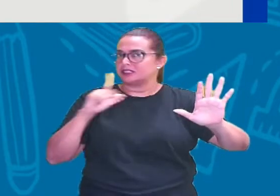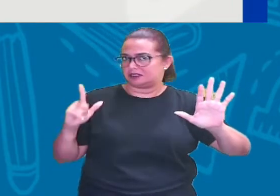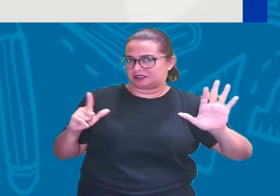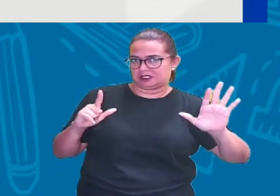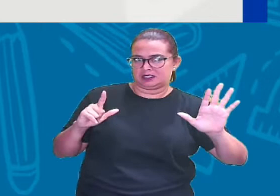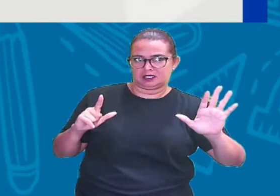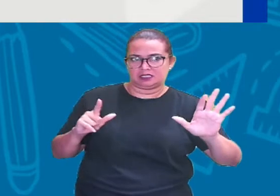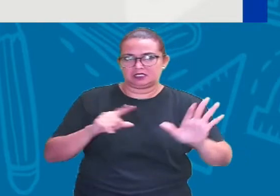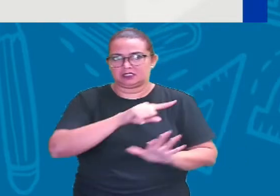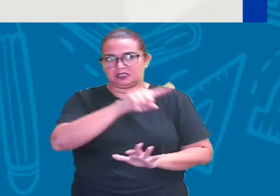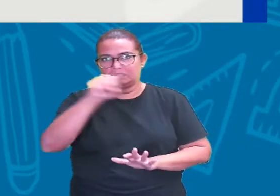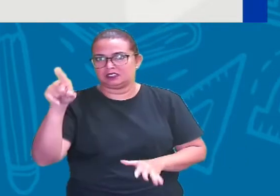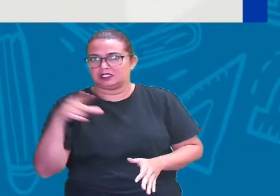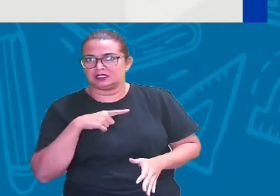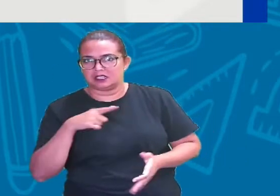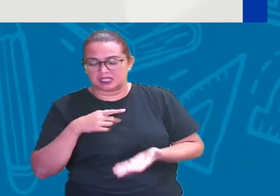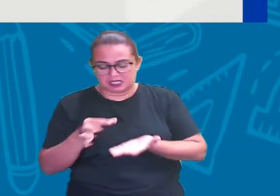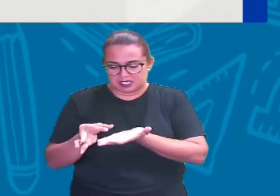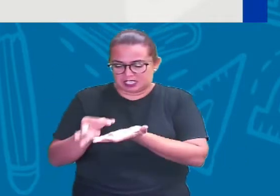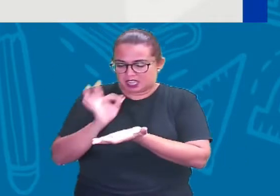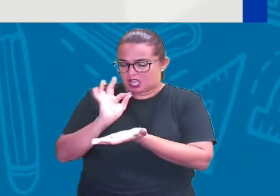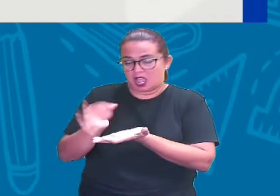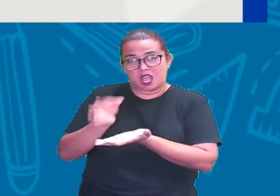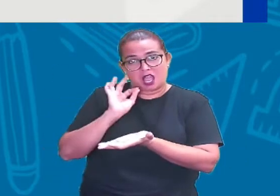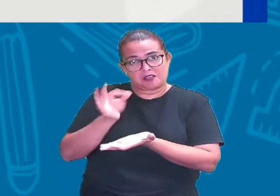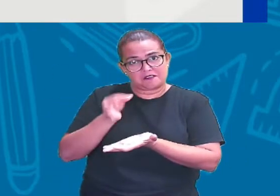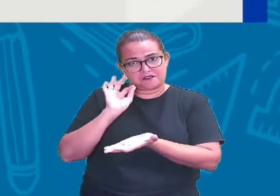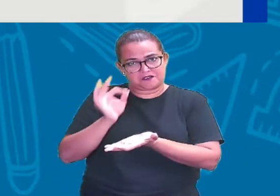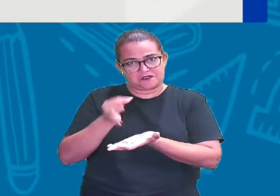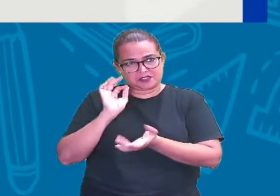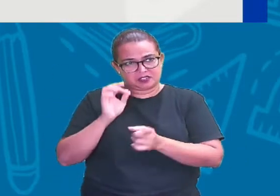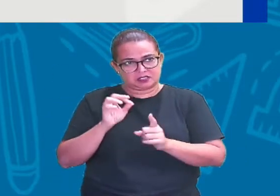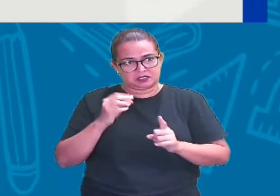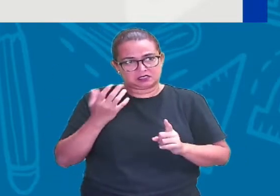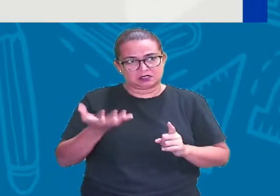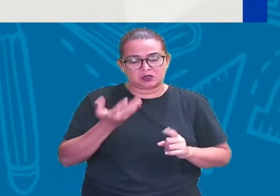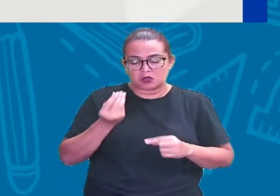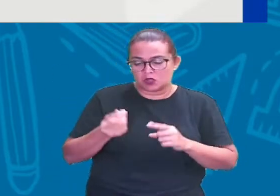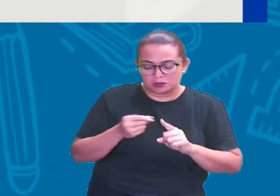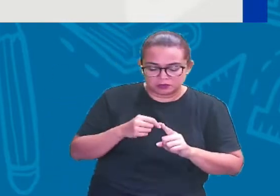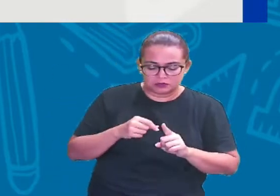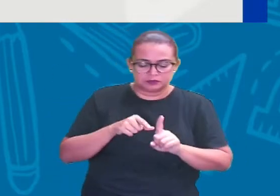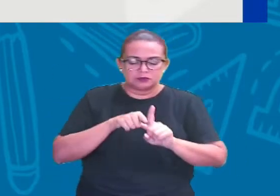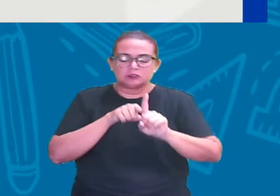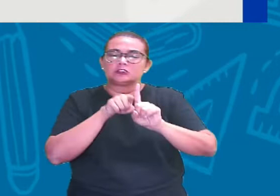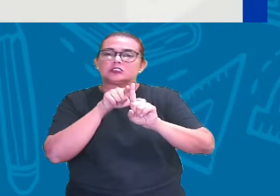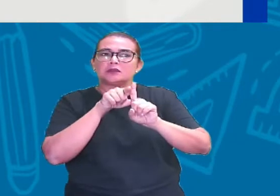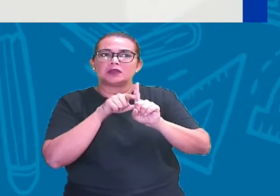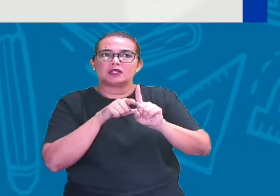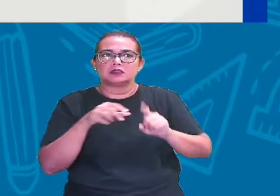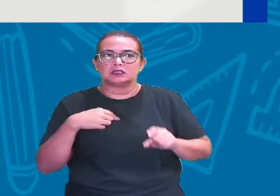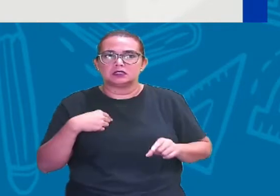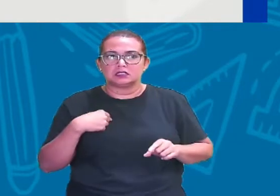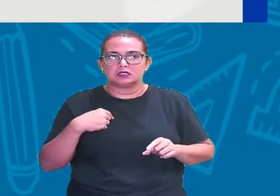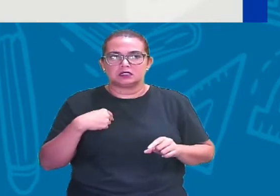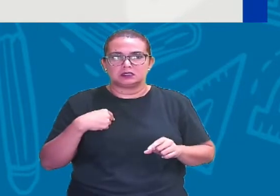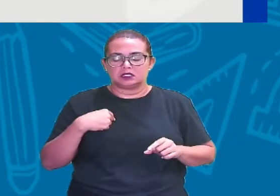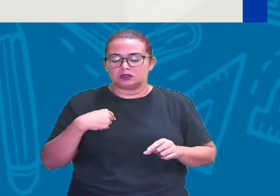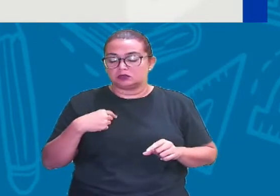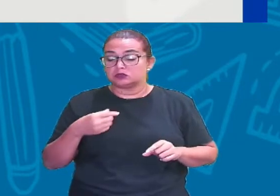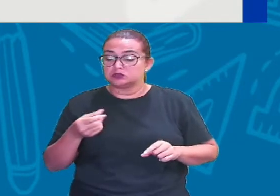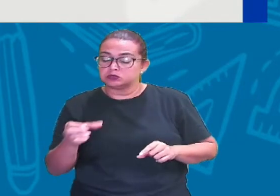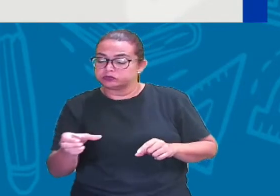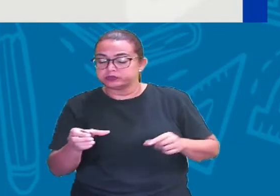quer colocar uma temperatura, né, agradável para você tomar, então você faz o quê? Ou coloca um pouco de